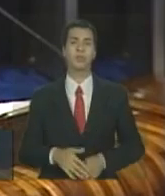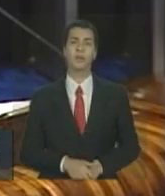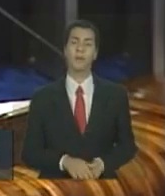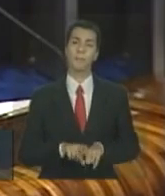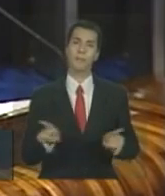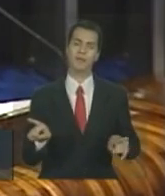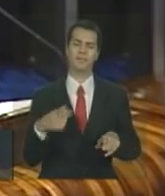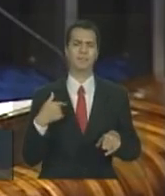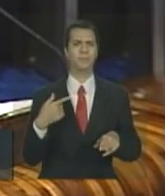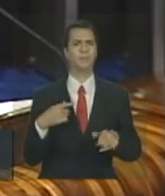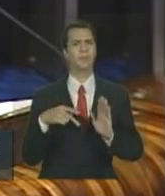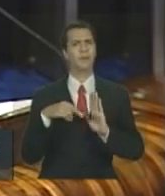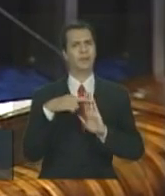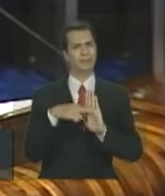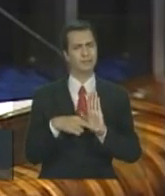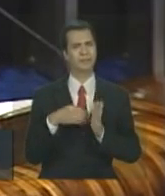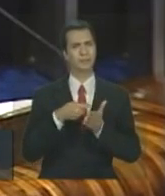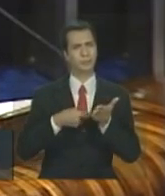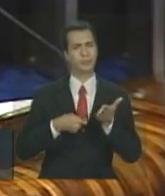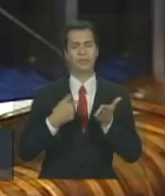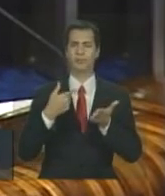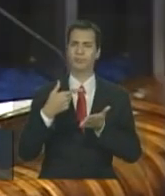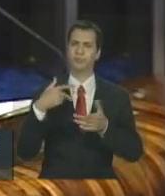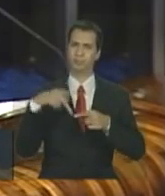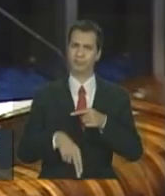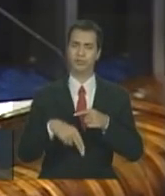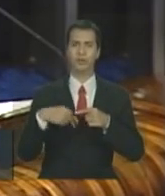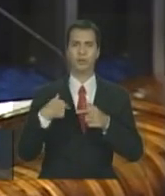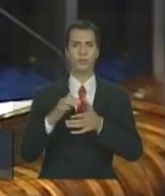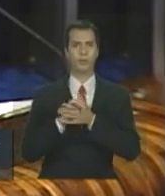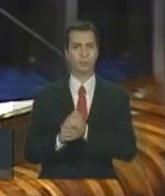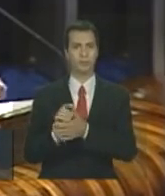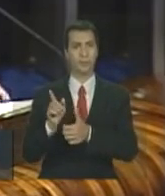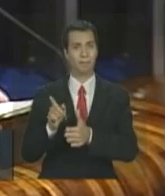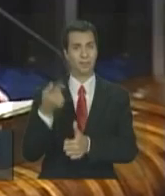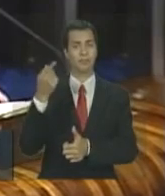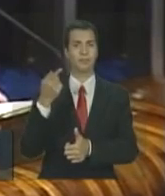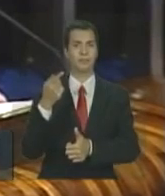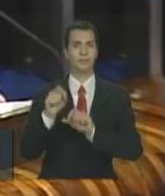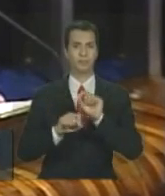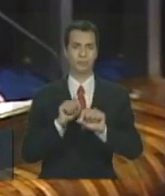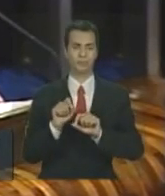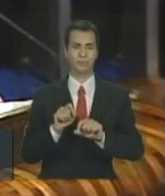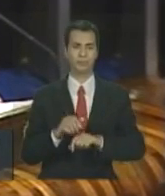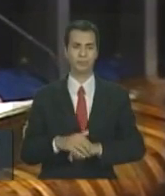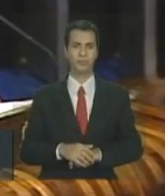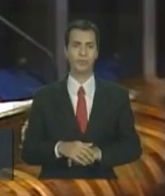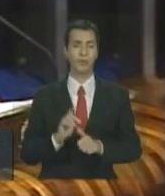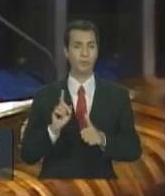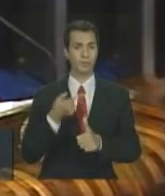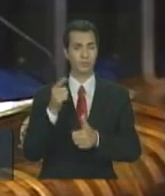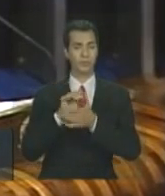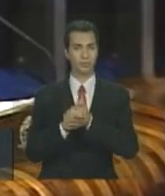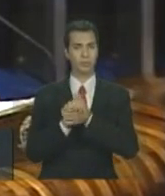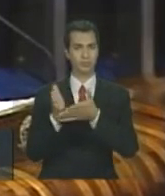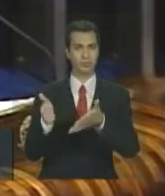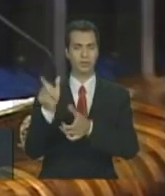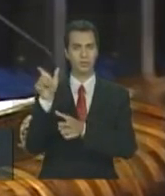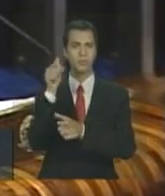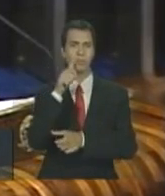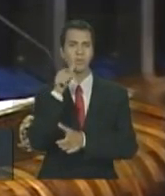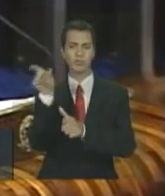romper o protocolo. Vou cumprimentar primeiro as homenageadas aqui